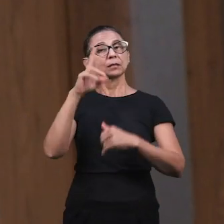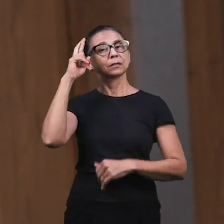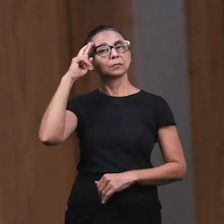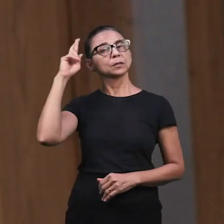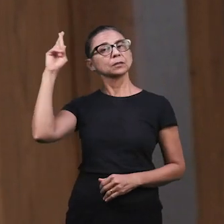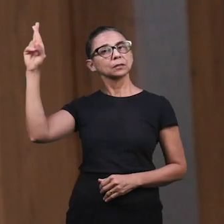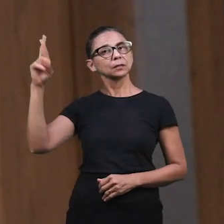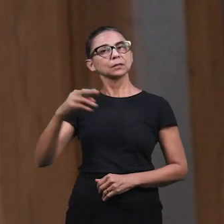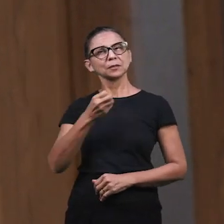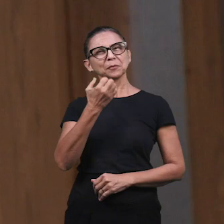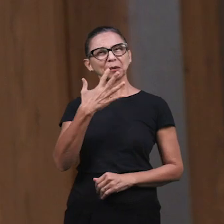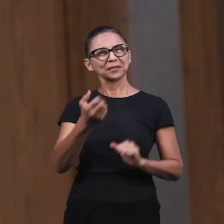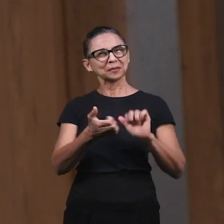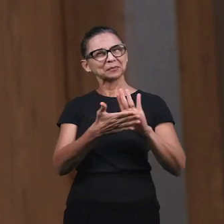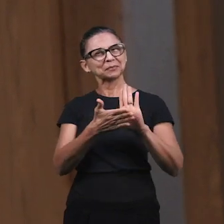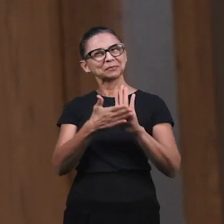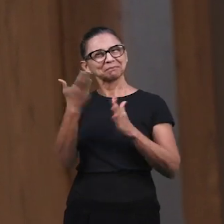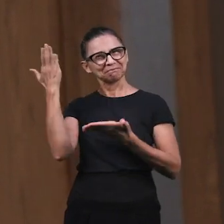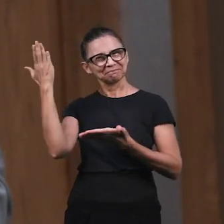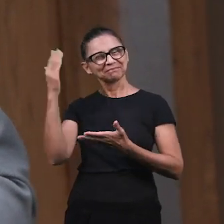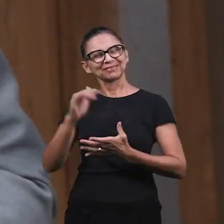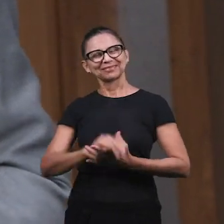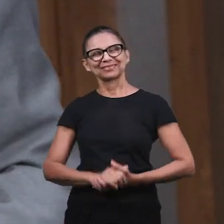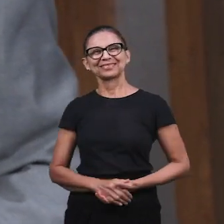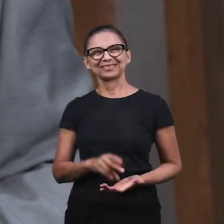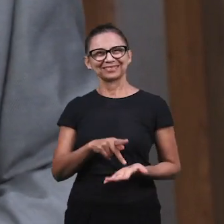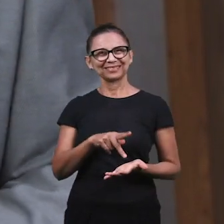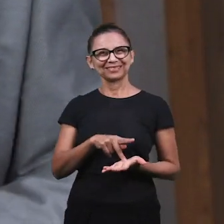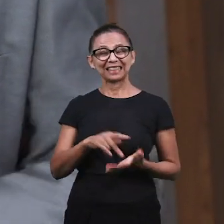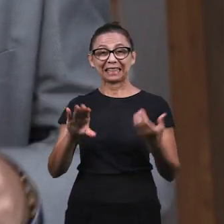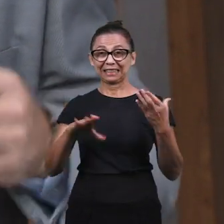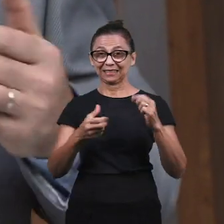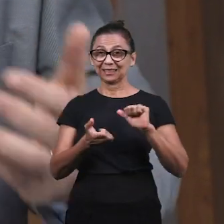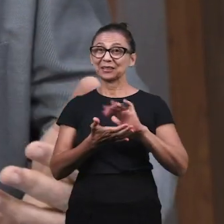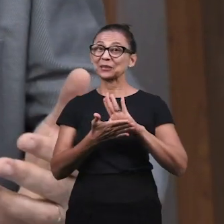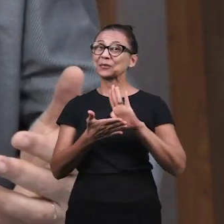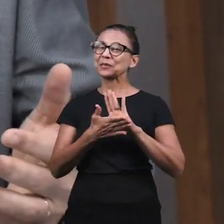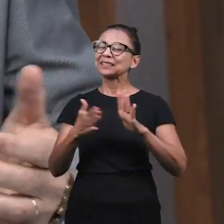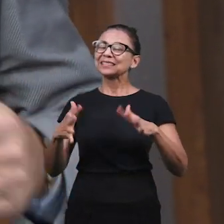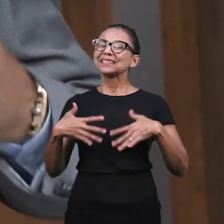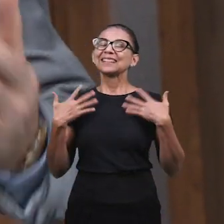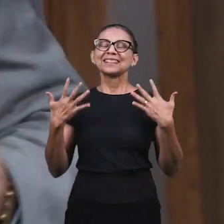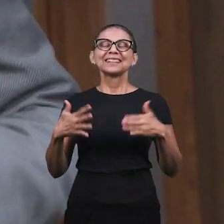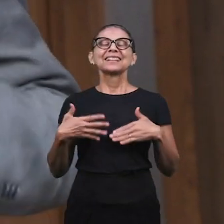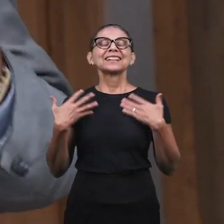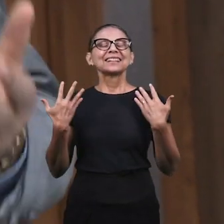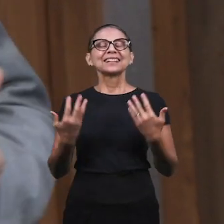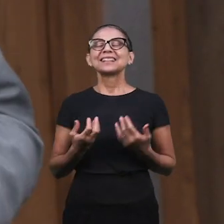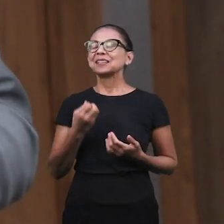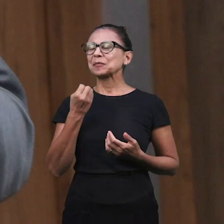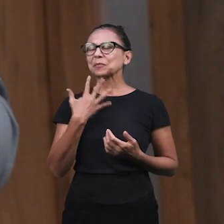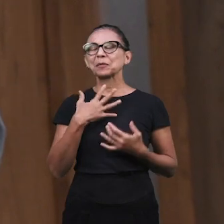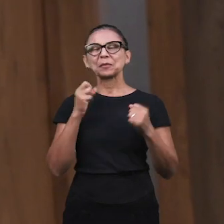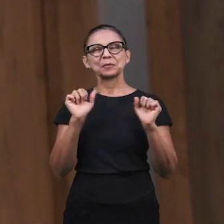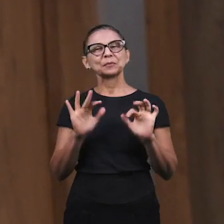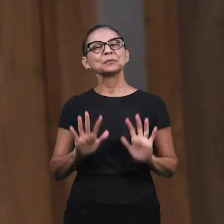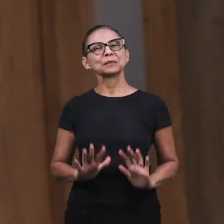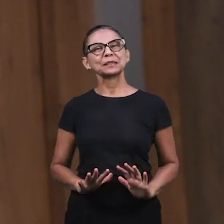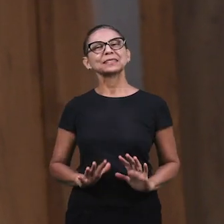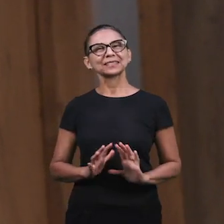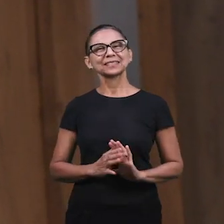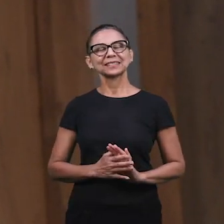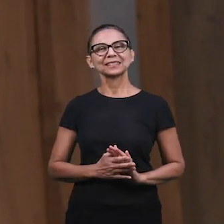Louvado seja o nome do Senhor. Como é bom louvar ao Senhor, não é verdade? Estar cantando louvor ao Senhor, isso nos alegra, nos renova, isso é uma